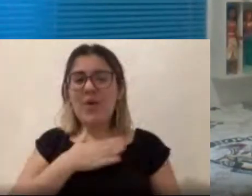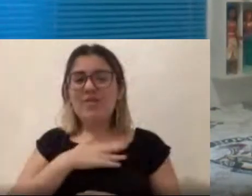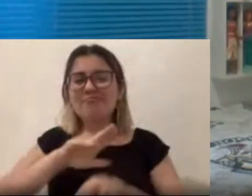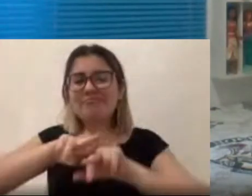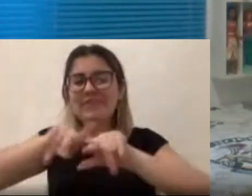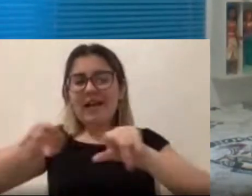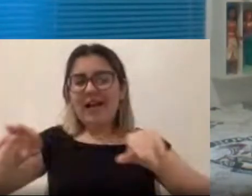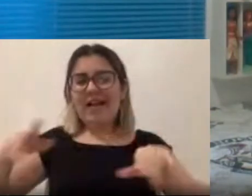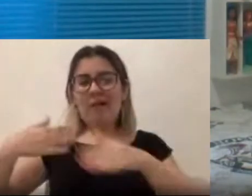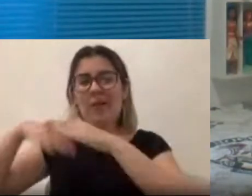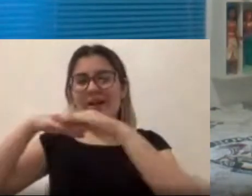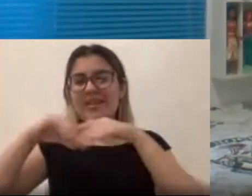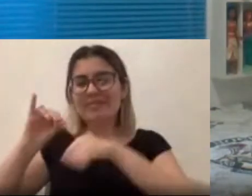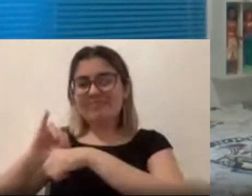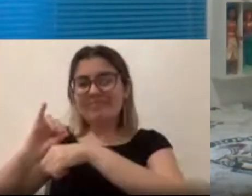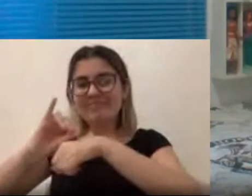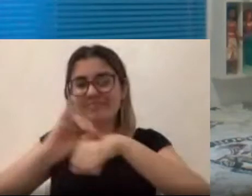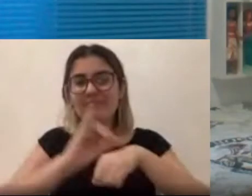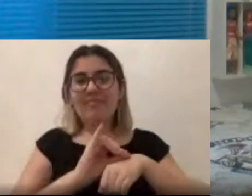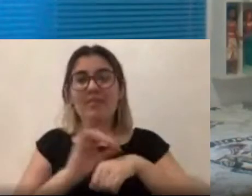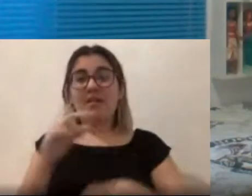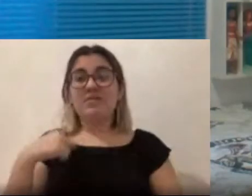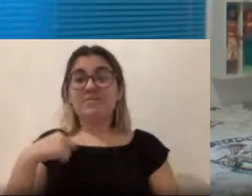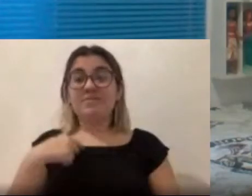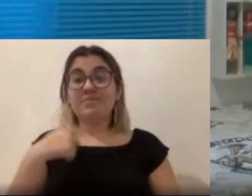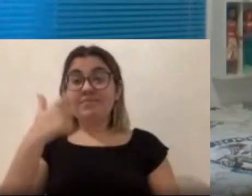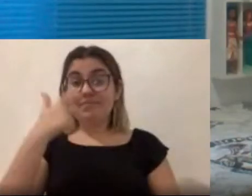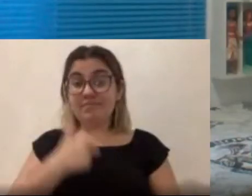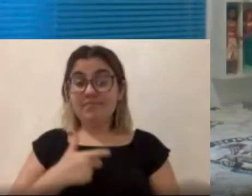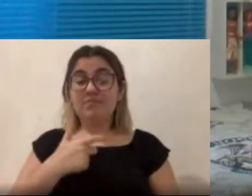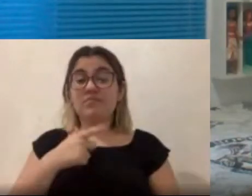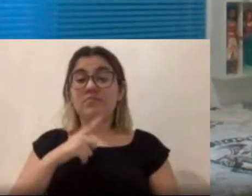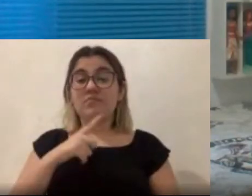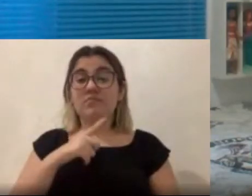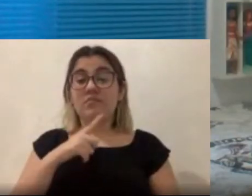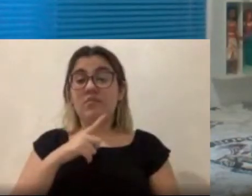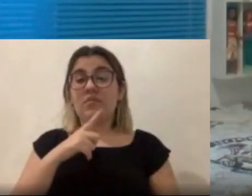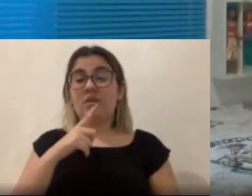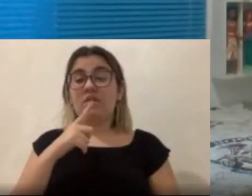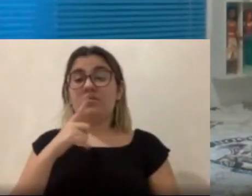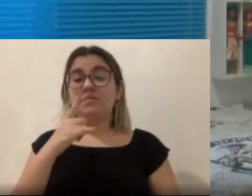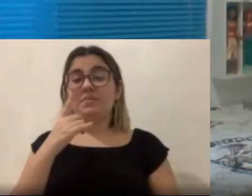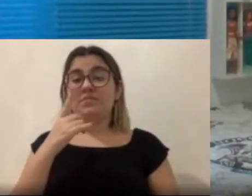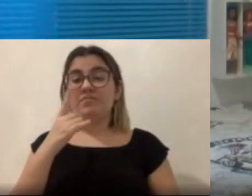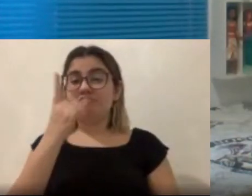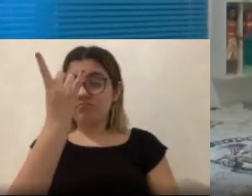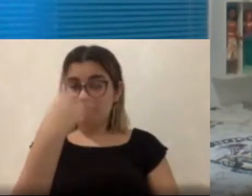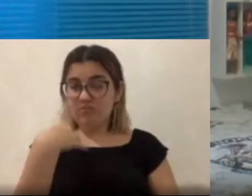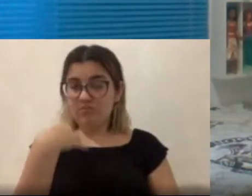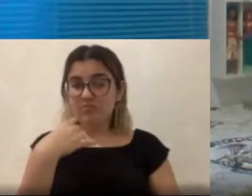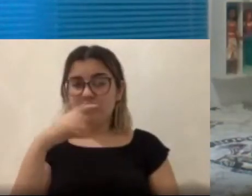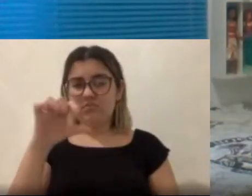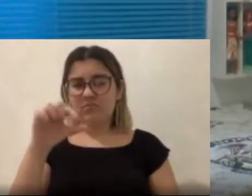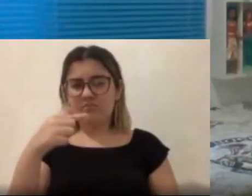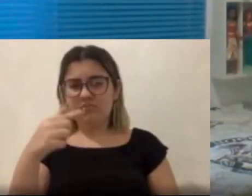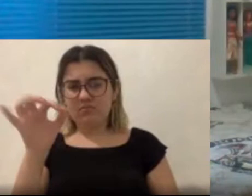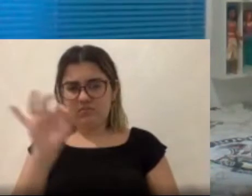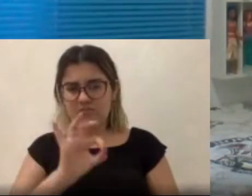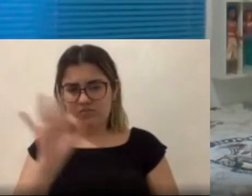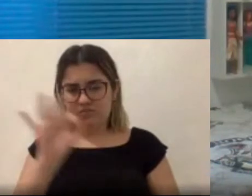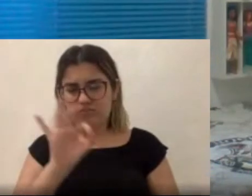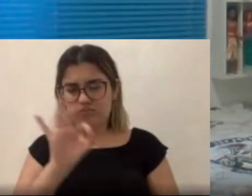Eu sou uma pessoa com deficiência visual, eu tenho atrofia de nervo óptico bilateral, eu perdi cerca de 97% da visão,